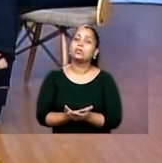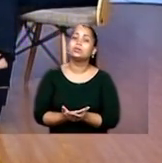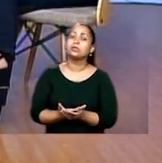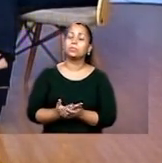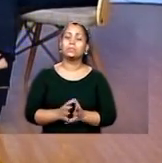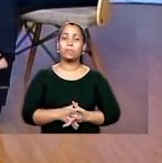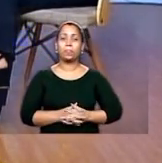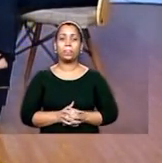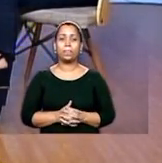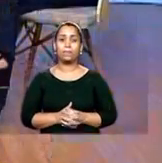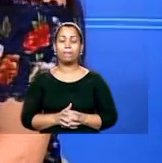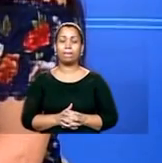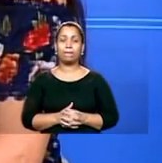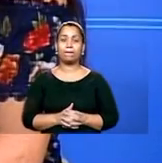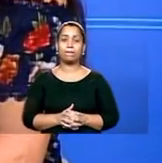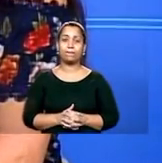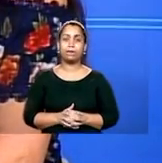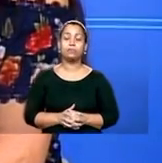em prática.